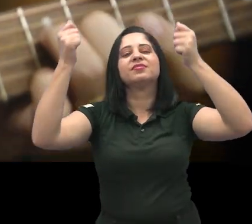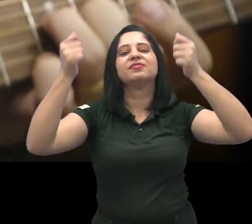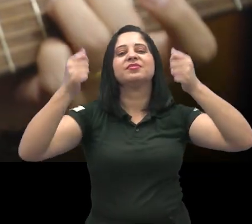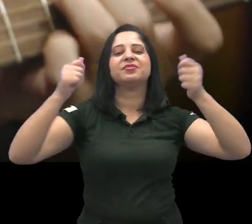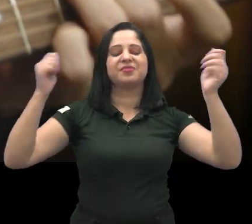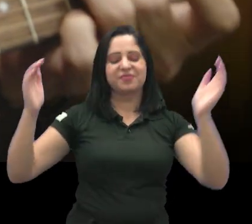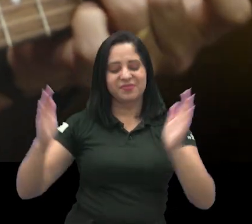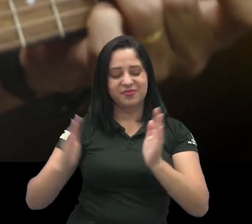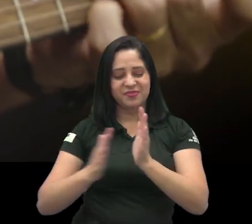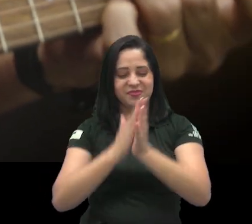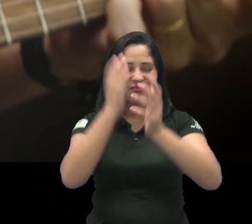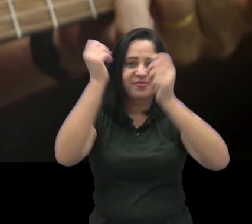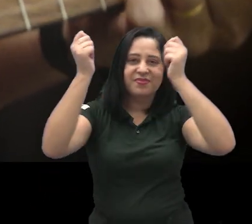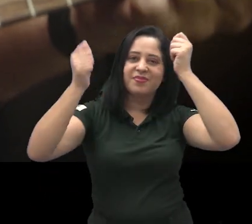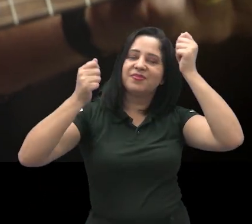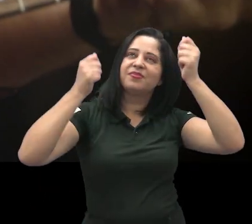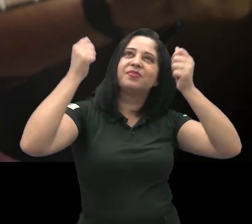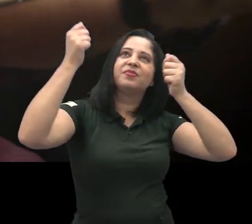aleluia,